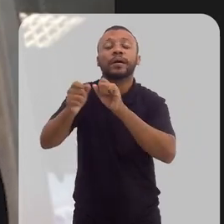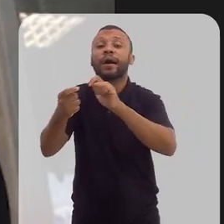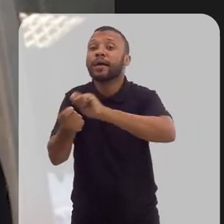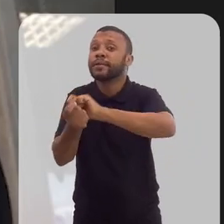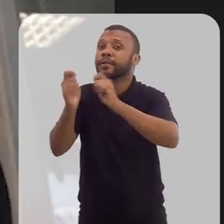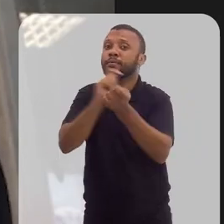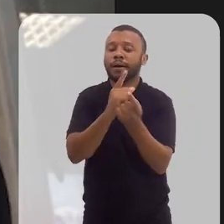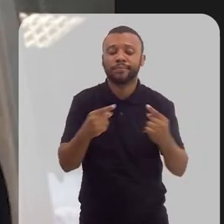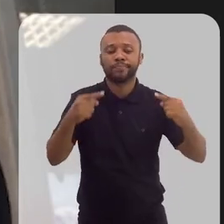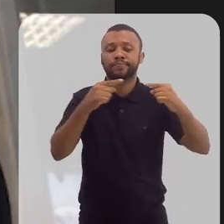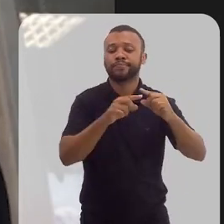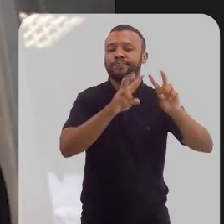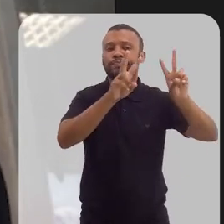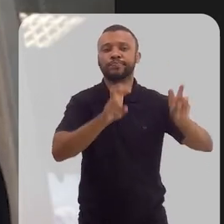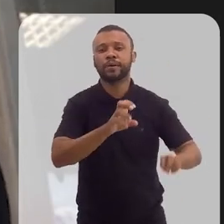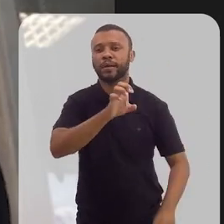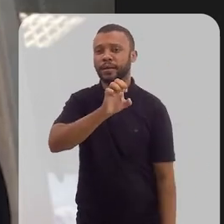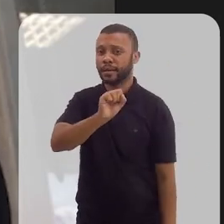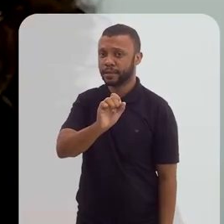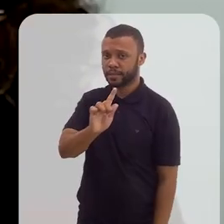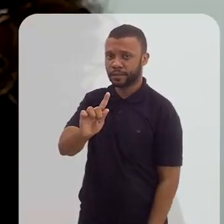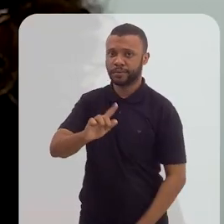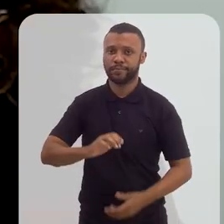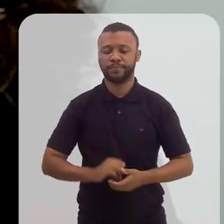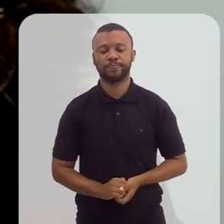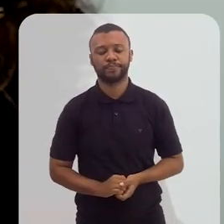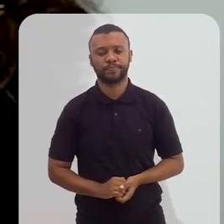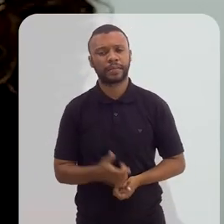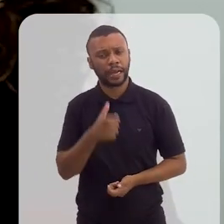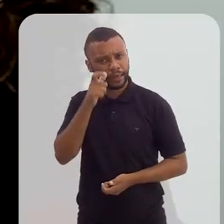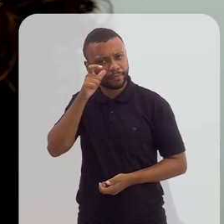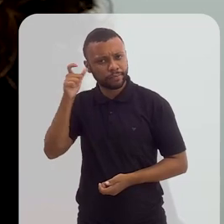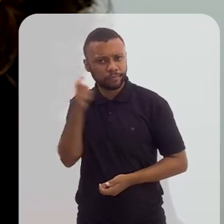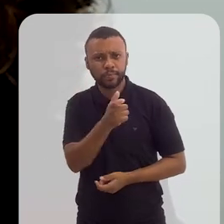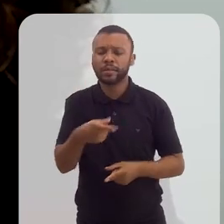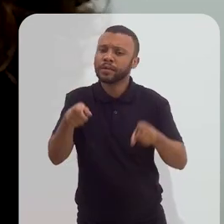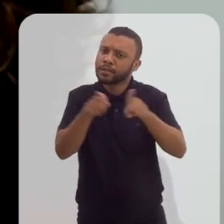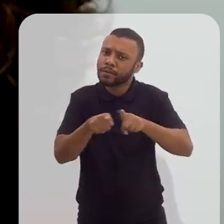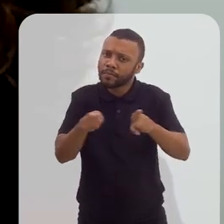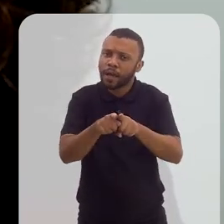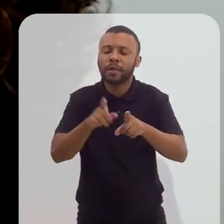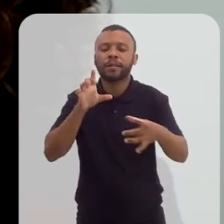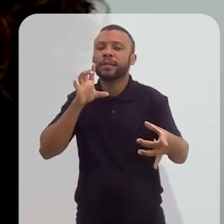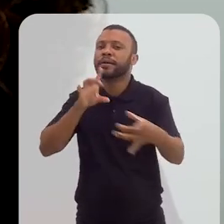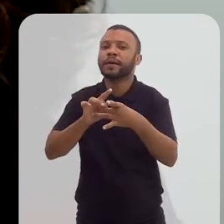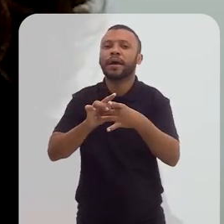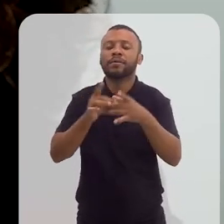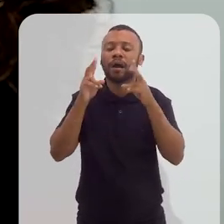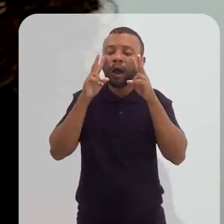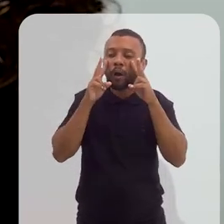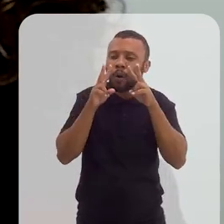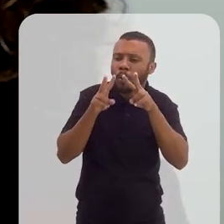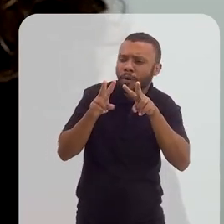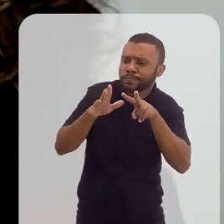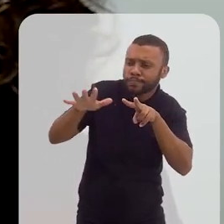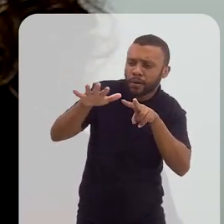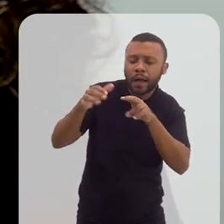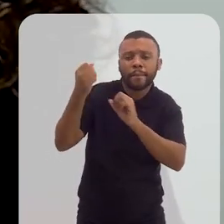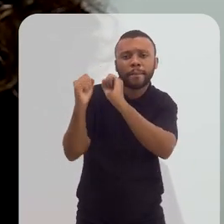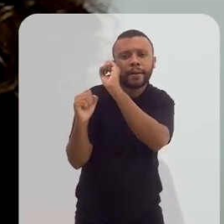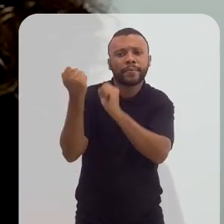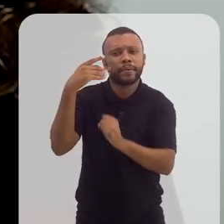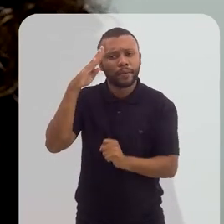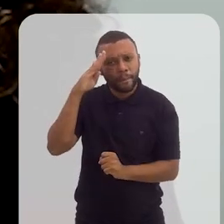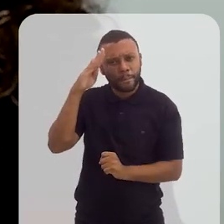métricas ESG. Isso é muito interessante, porque também faz parte, né, do olhar para as grandes